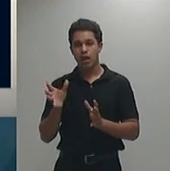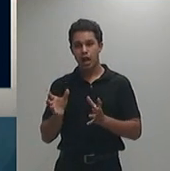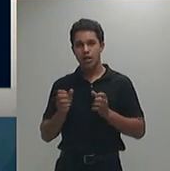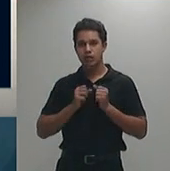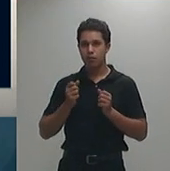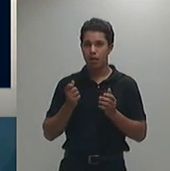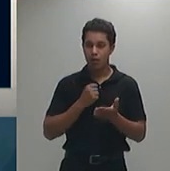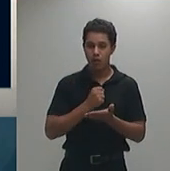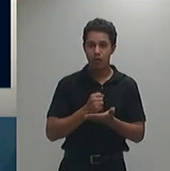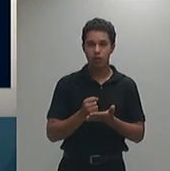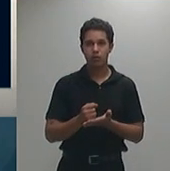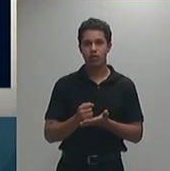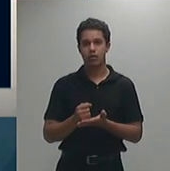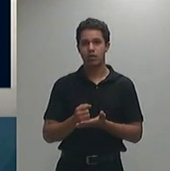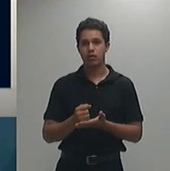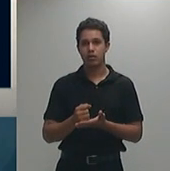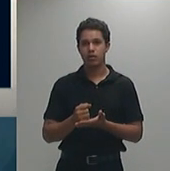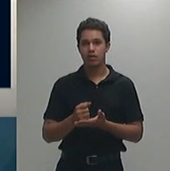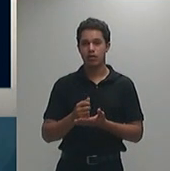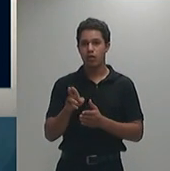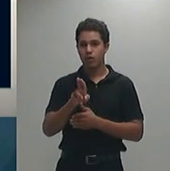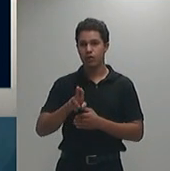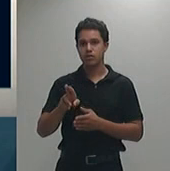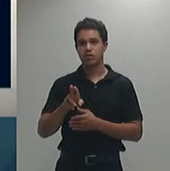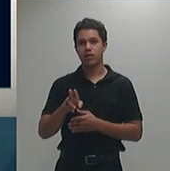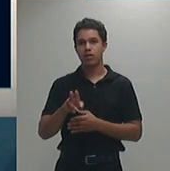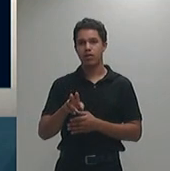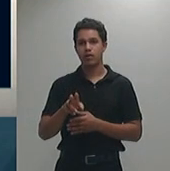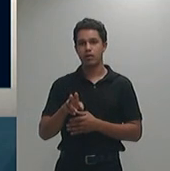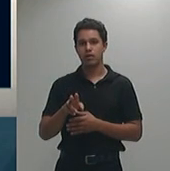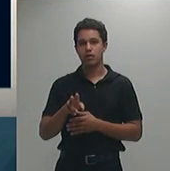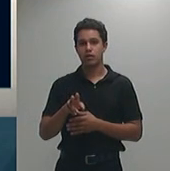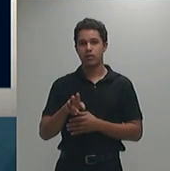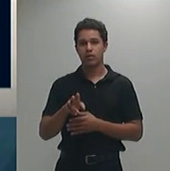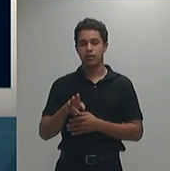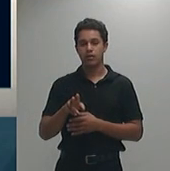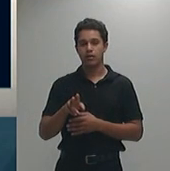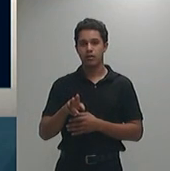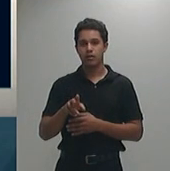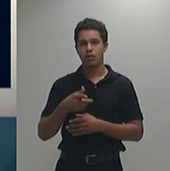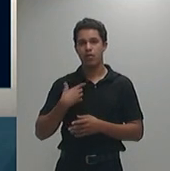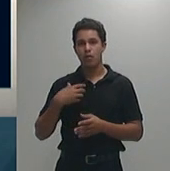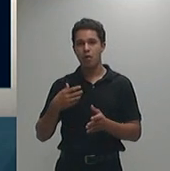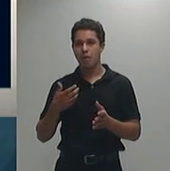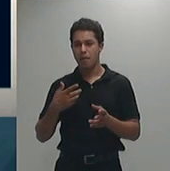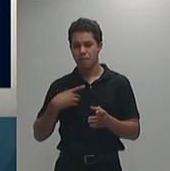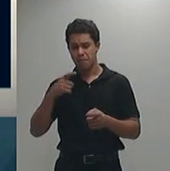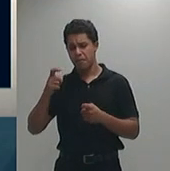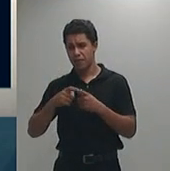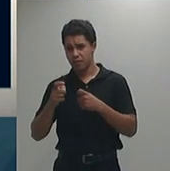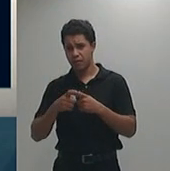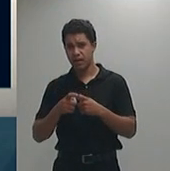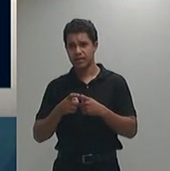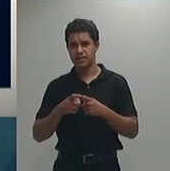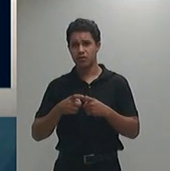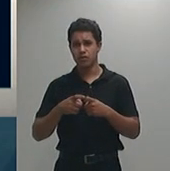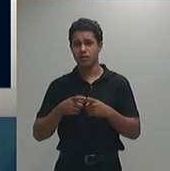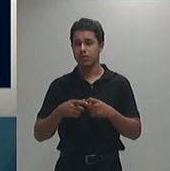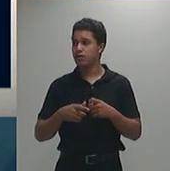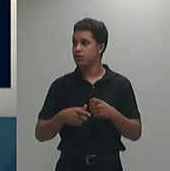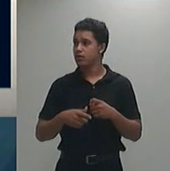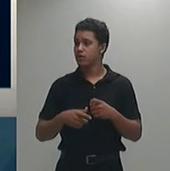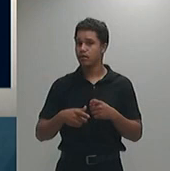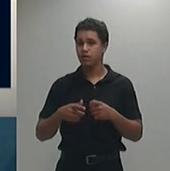durante a internação de uso e o a sua submissão a tratamento médico garante gordo sua sobrevivência e manutenção